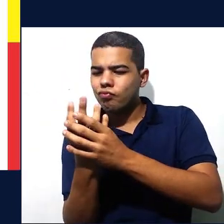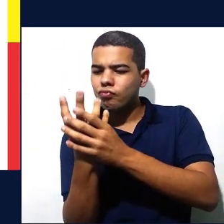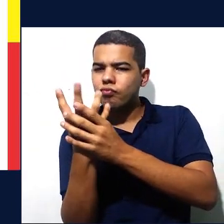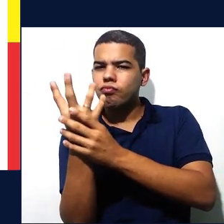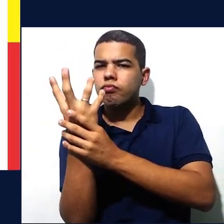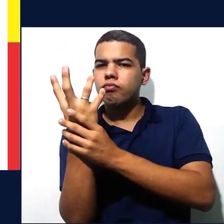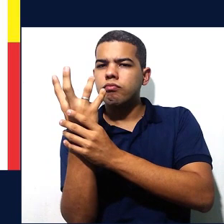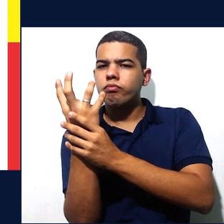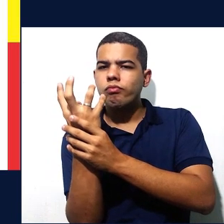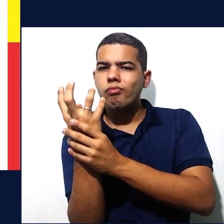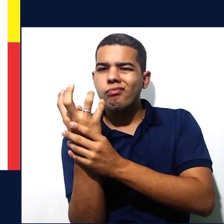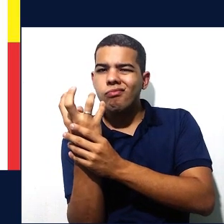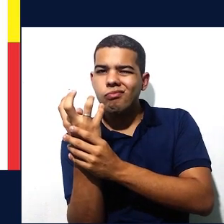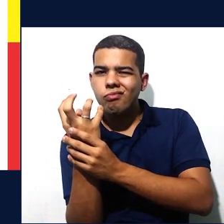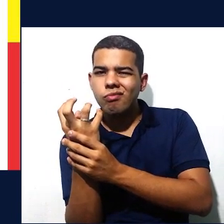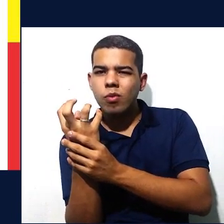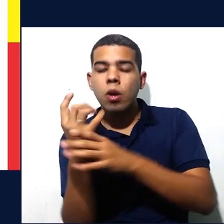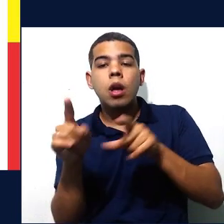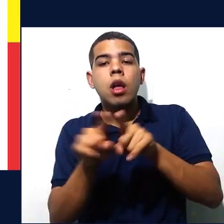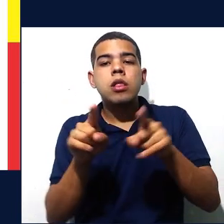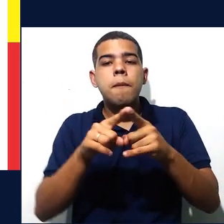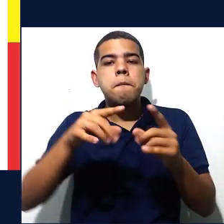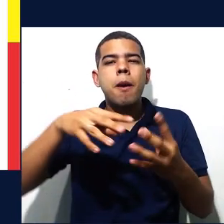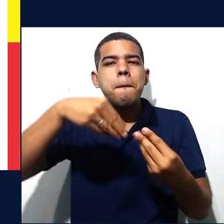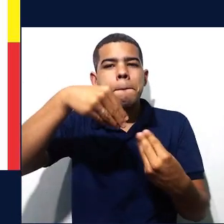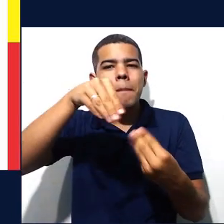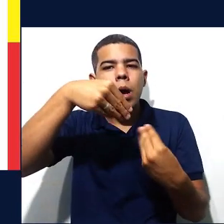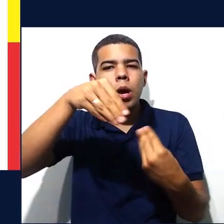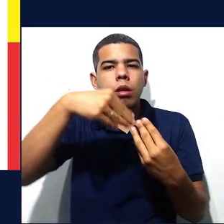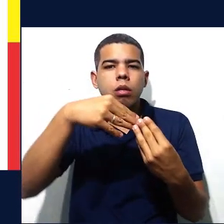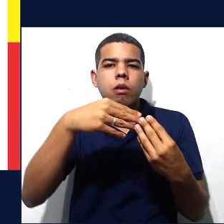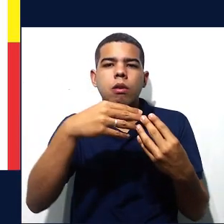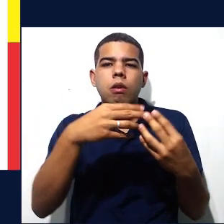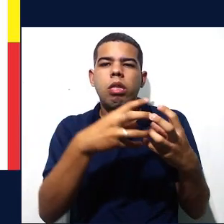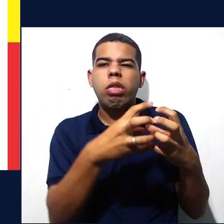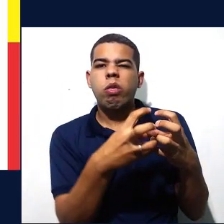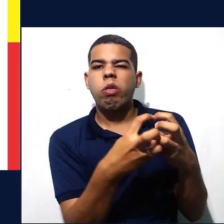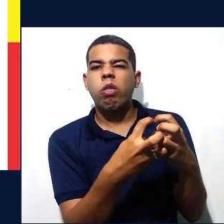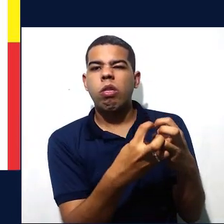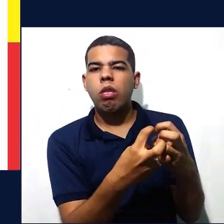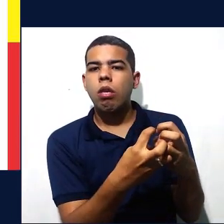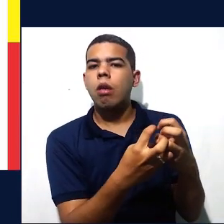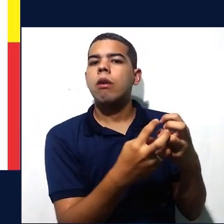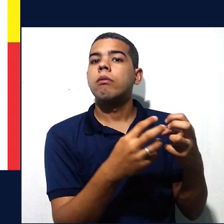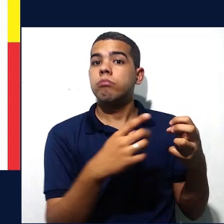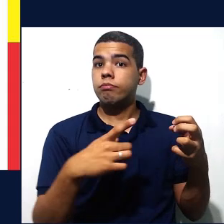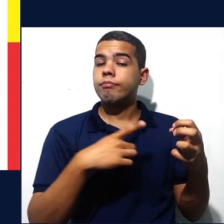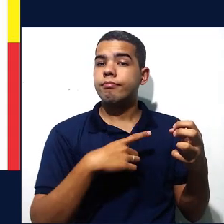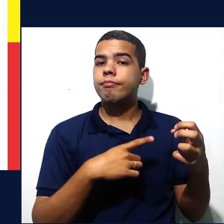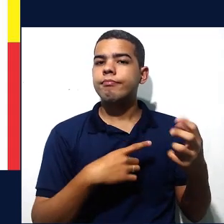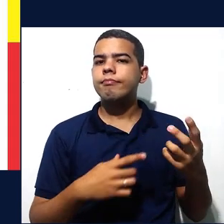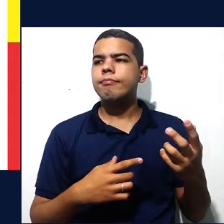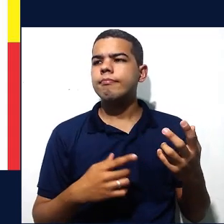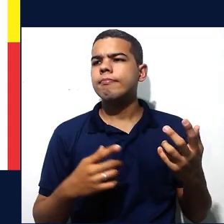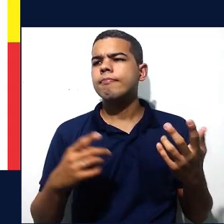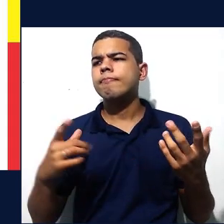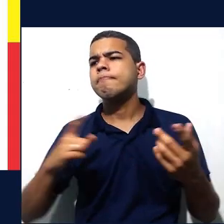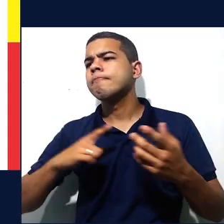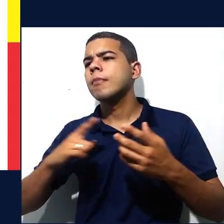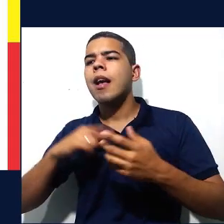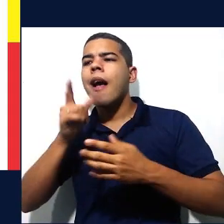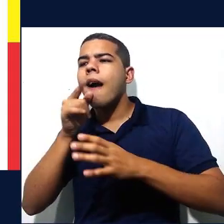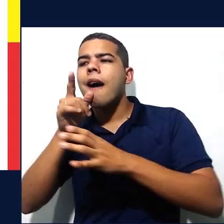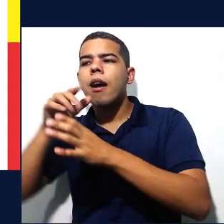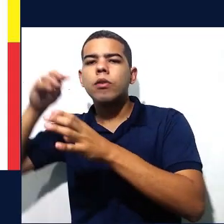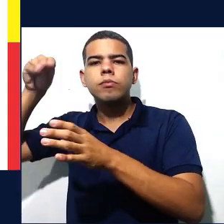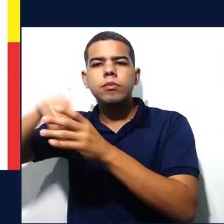aumenta a degradação de plásticos, como também ecossistemas terrestres e aquáticos, como fitoplânctons, e